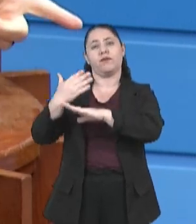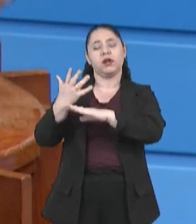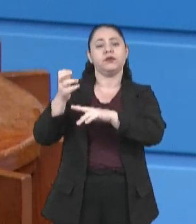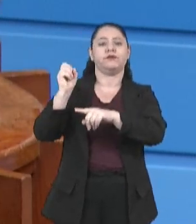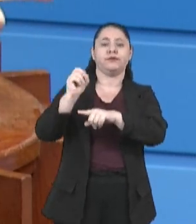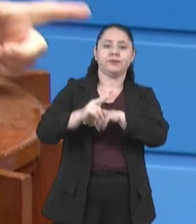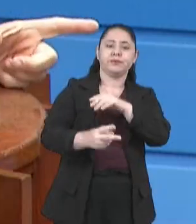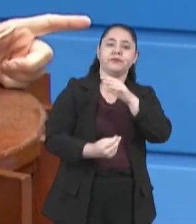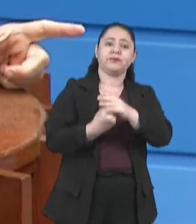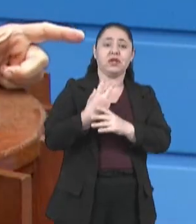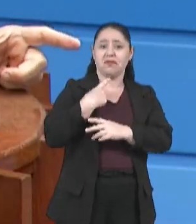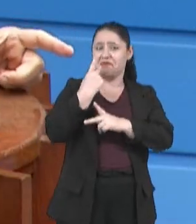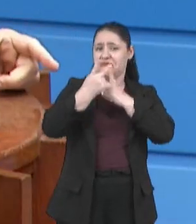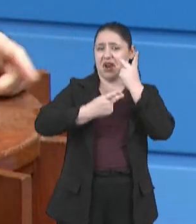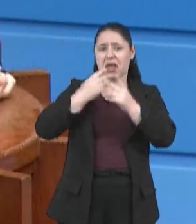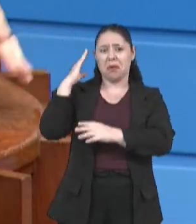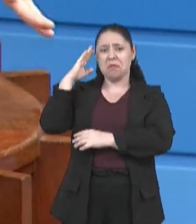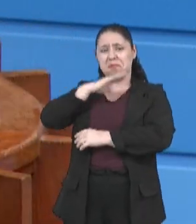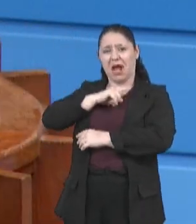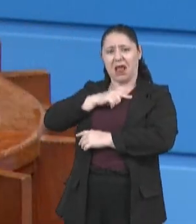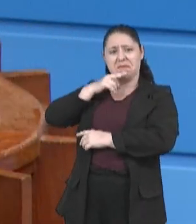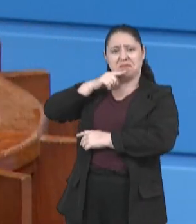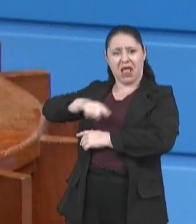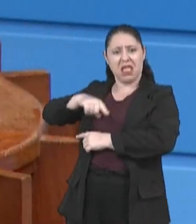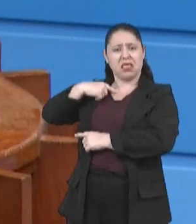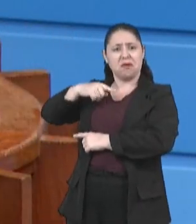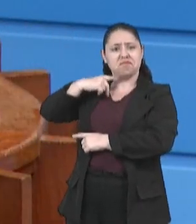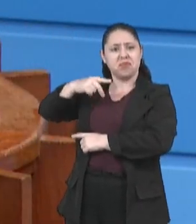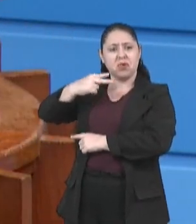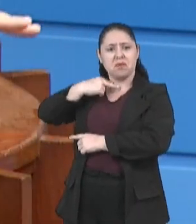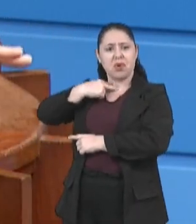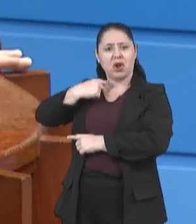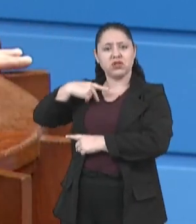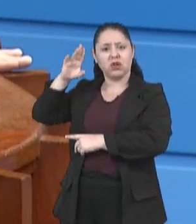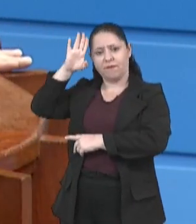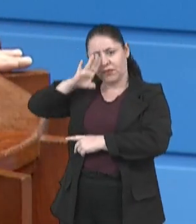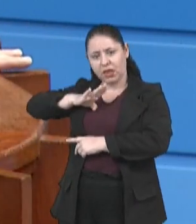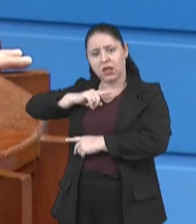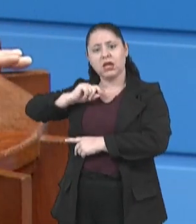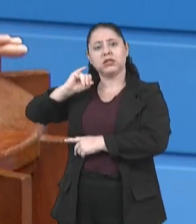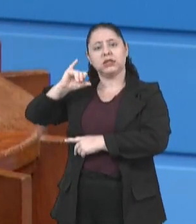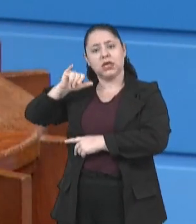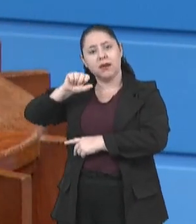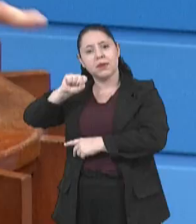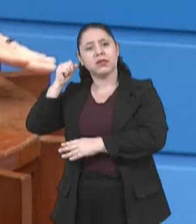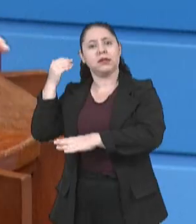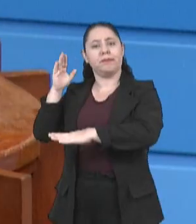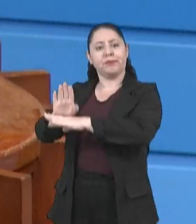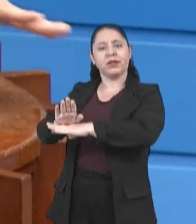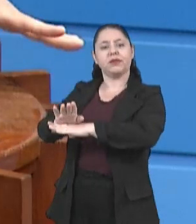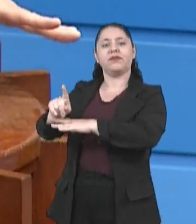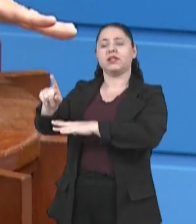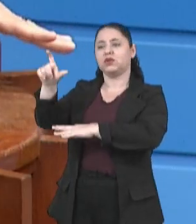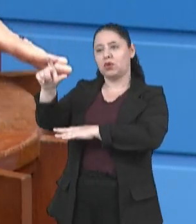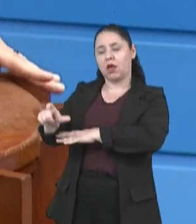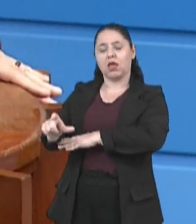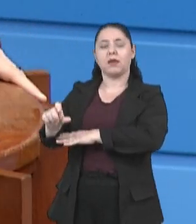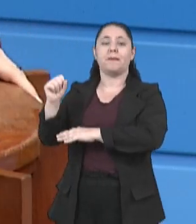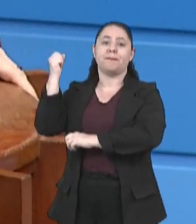gera emprego. Não estou falando que o governo não deve conceder nenhum tipo